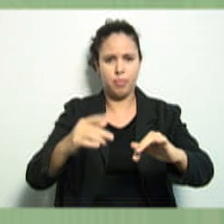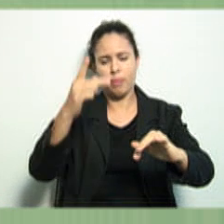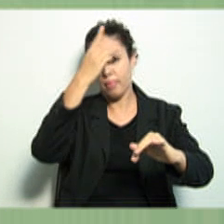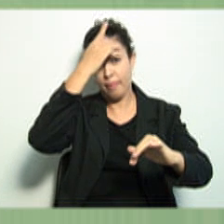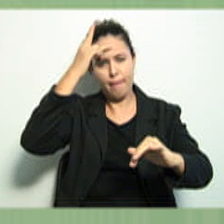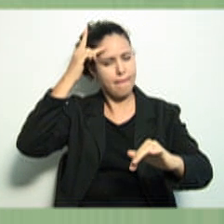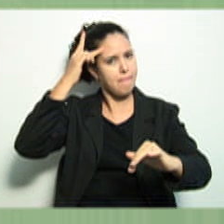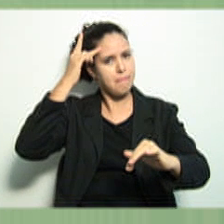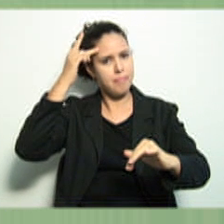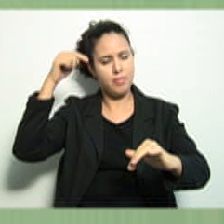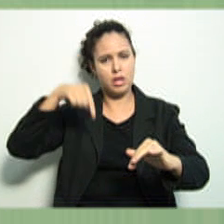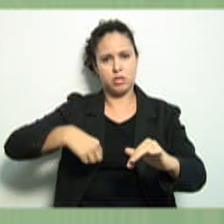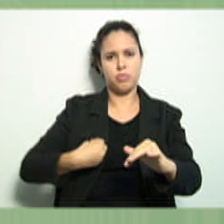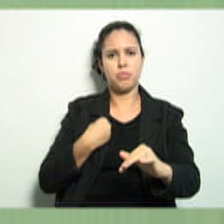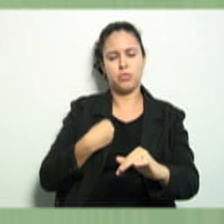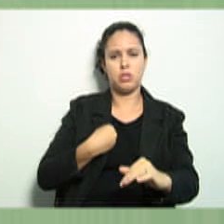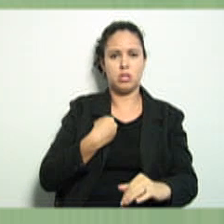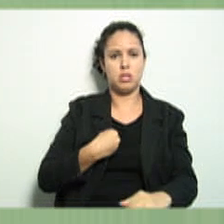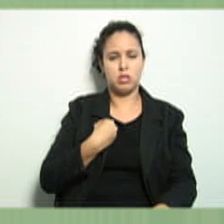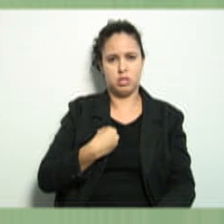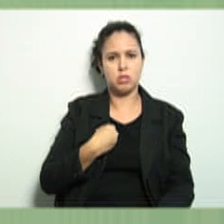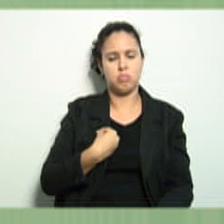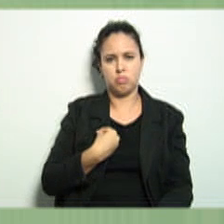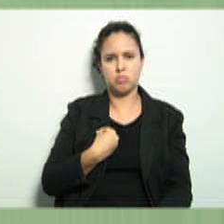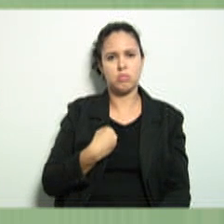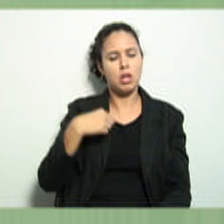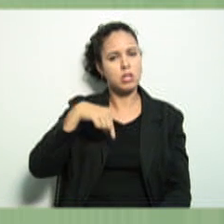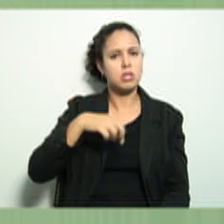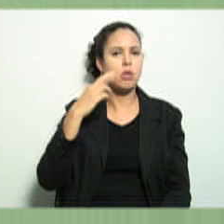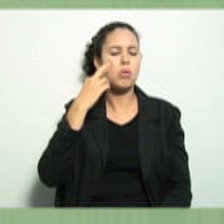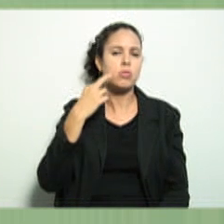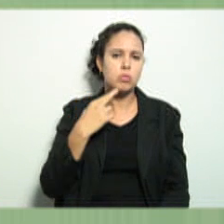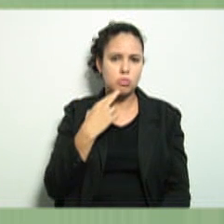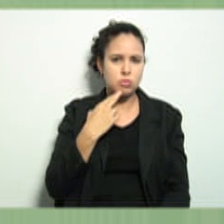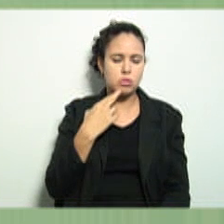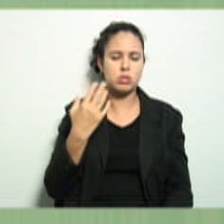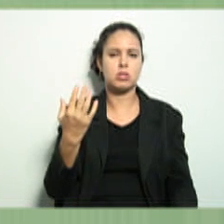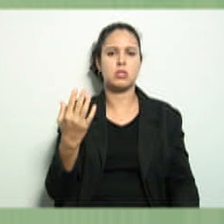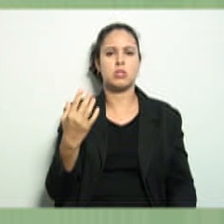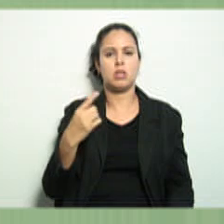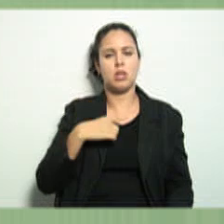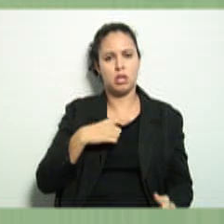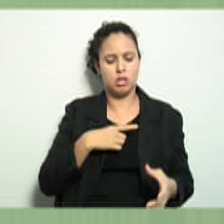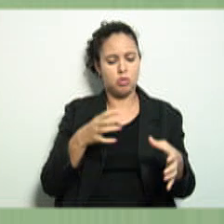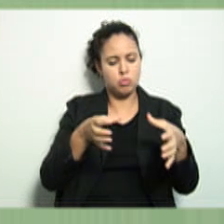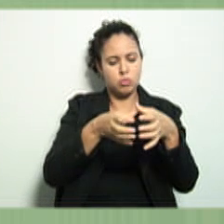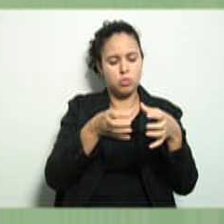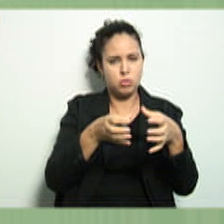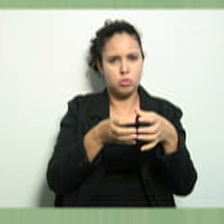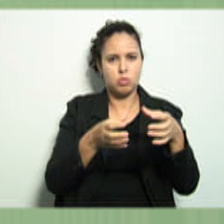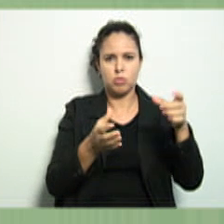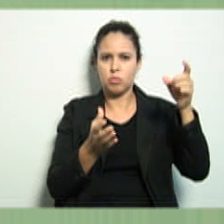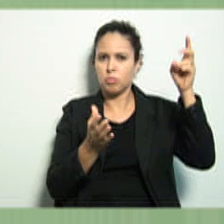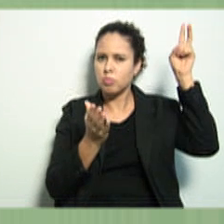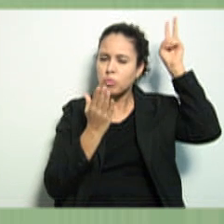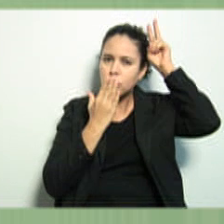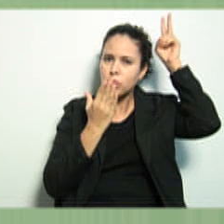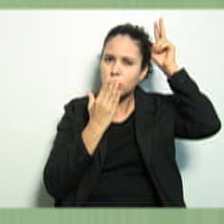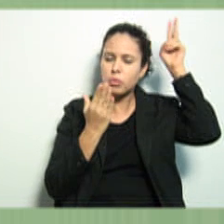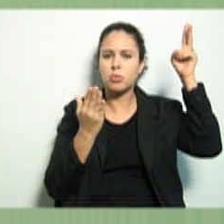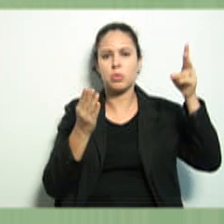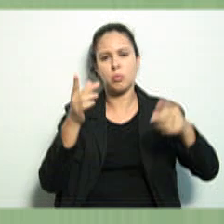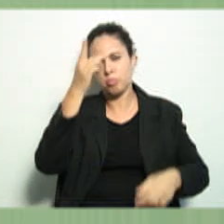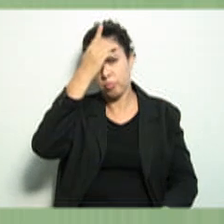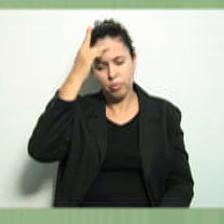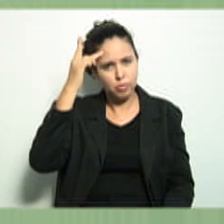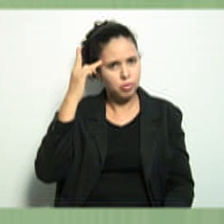que habitava já naquela época a Amazônia, né, Rondônia. Nós temos grupos indígenas, tínhamos alguns caboclos